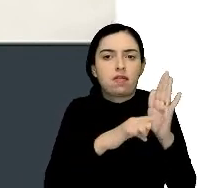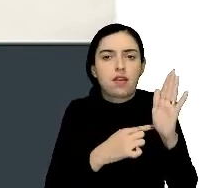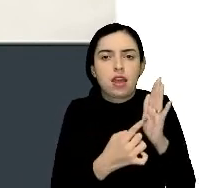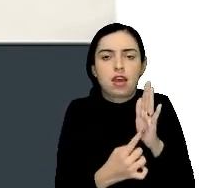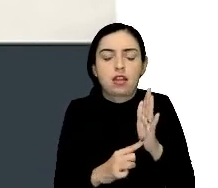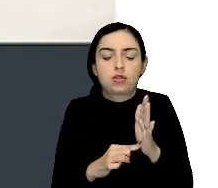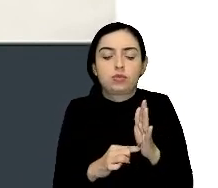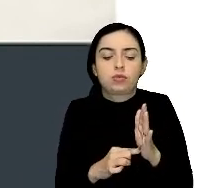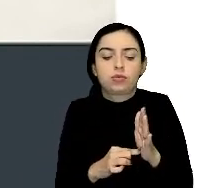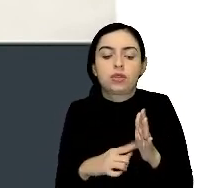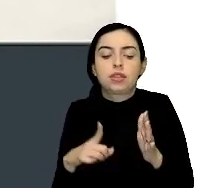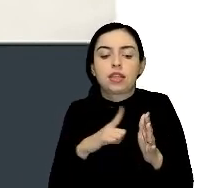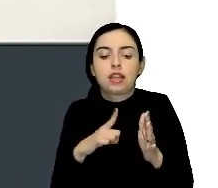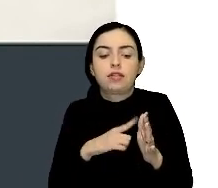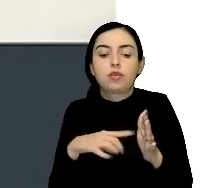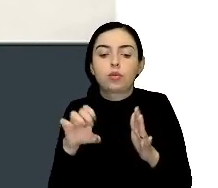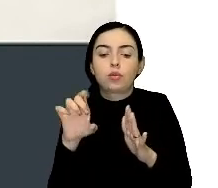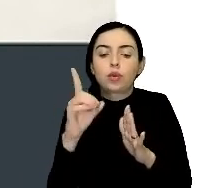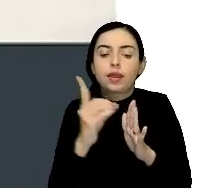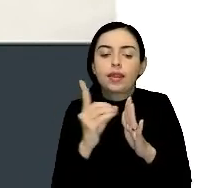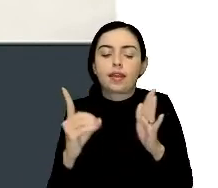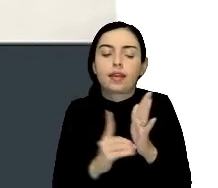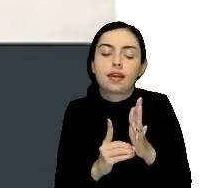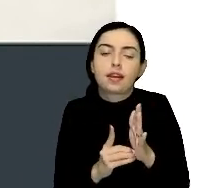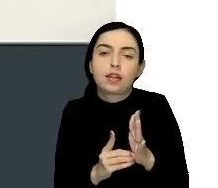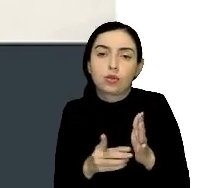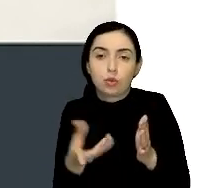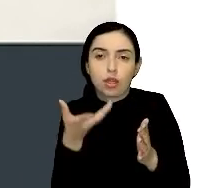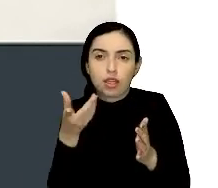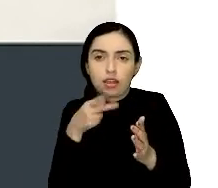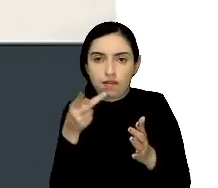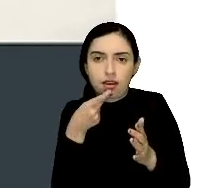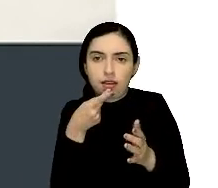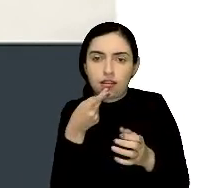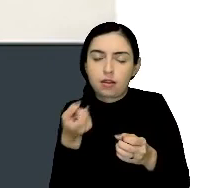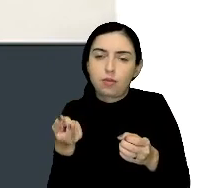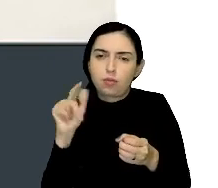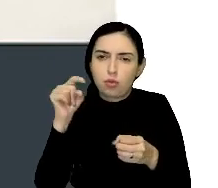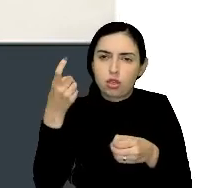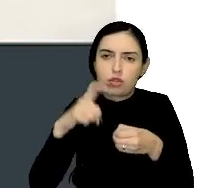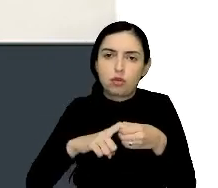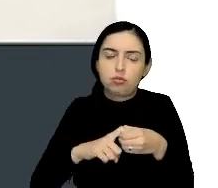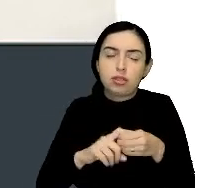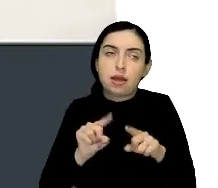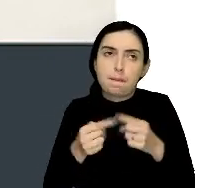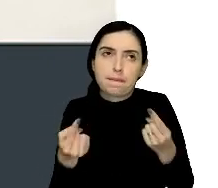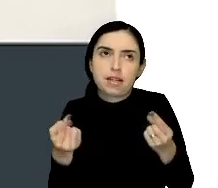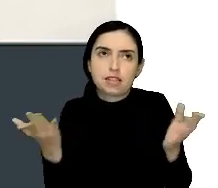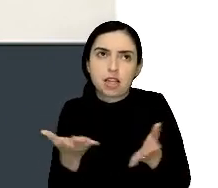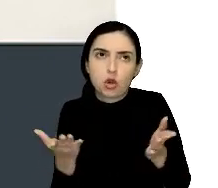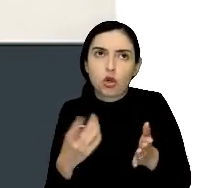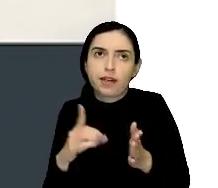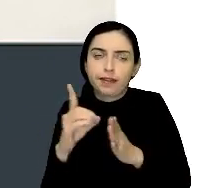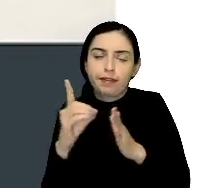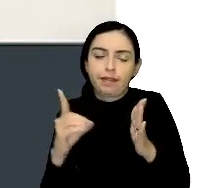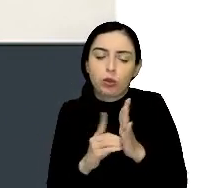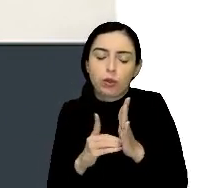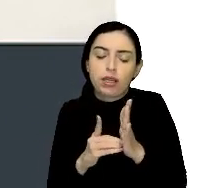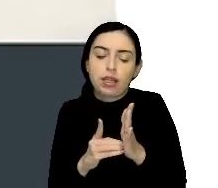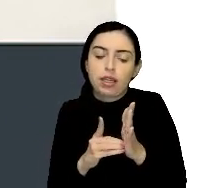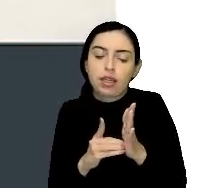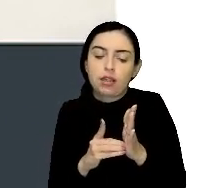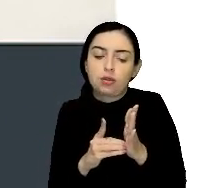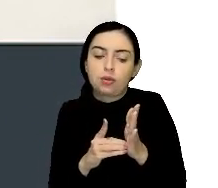o decreto tem uma questão que eu queria falar agora, para depois a gente voltar nele, mas tem um decreto, esse